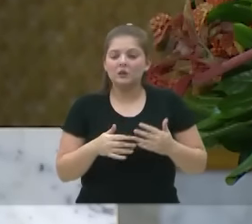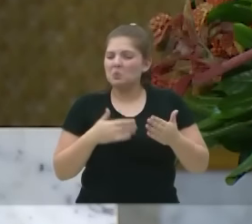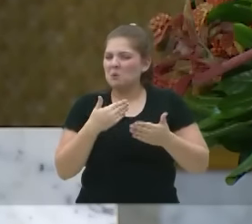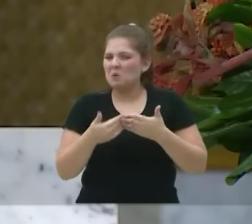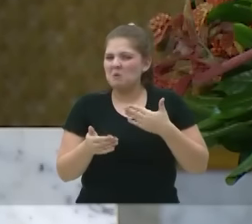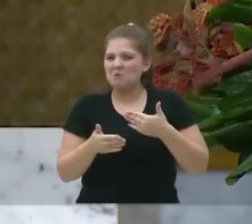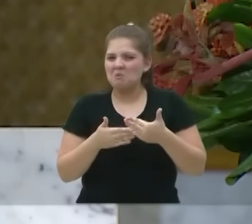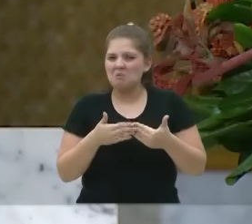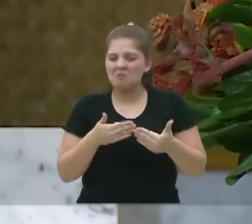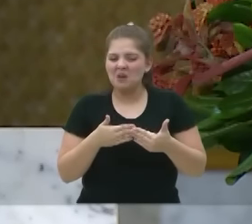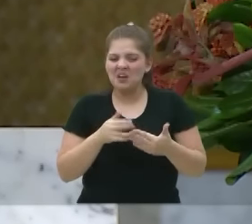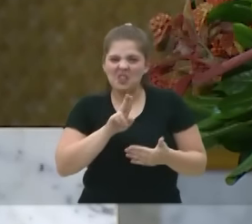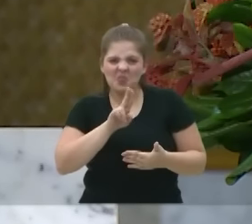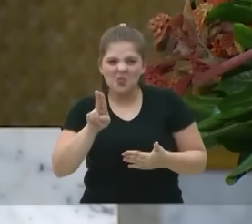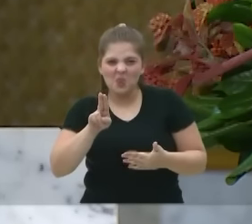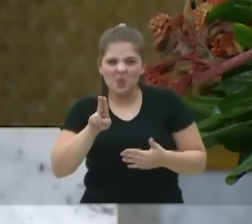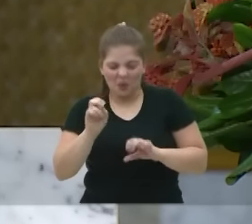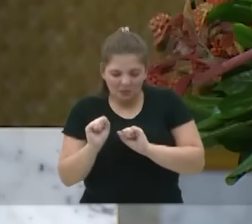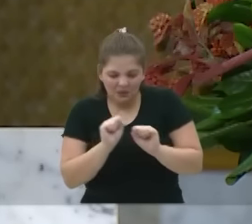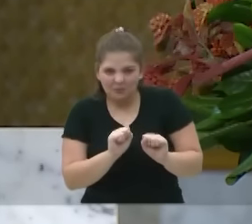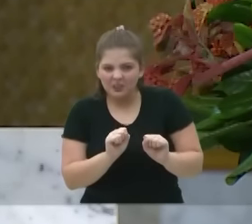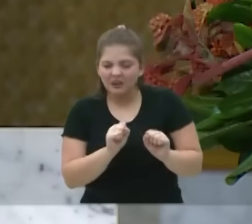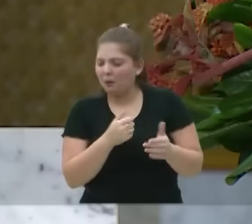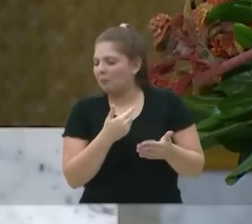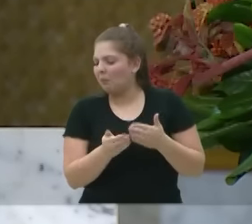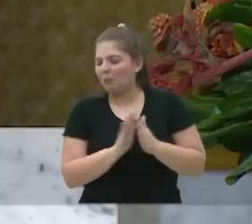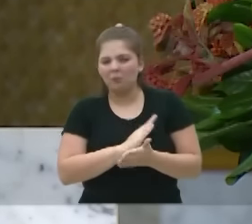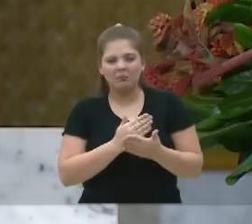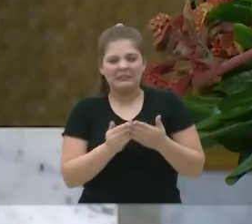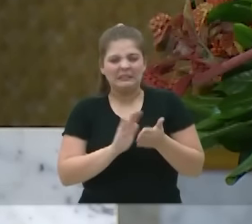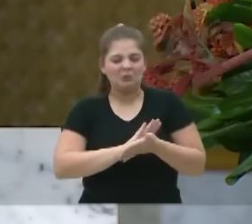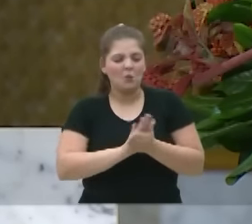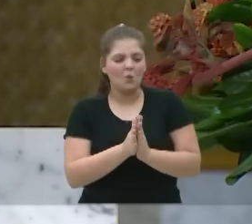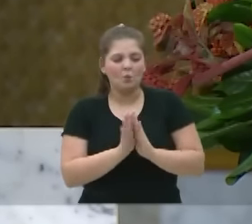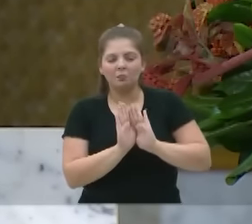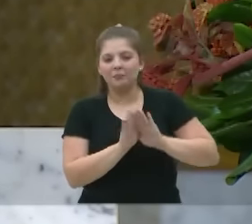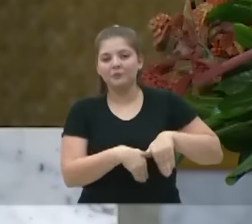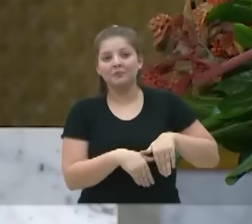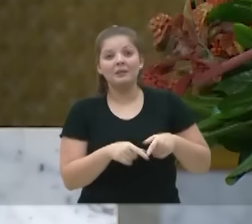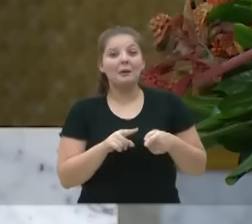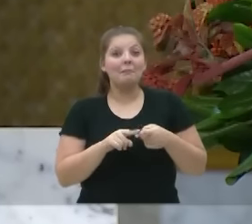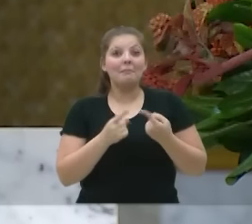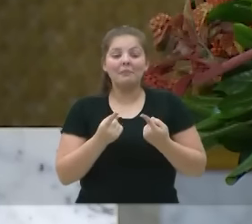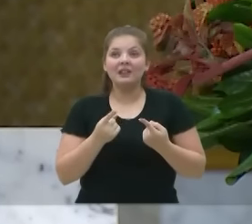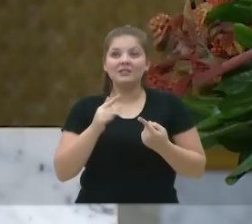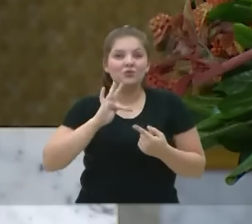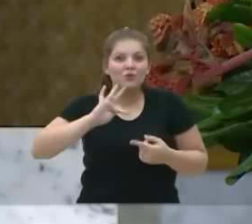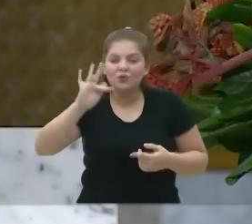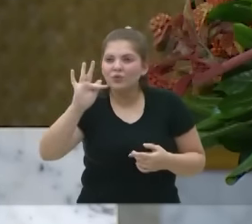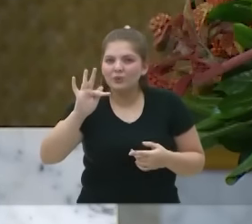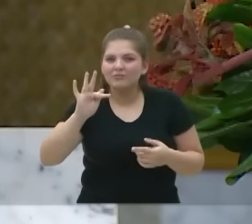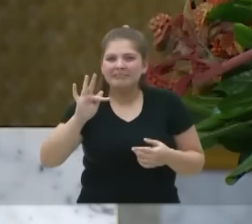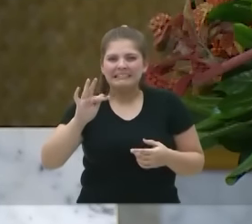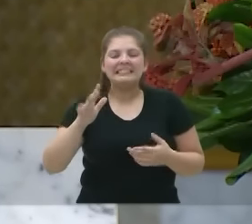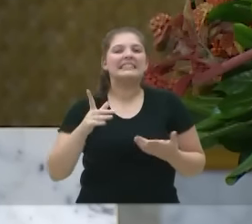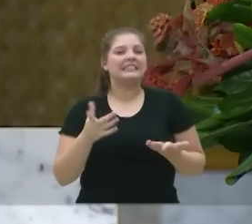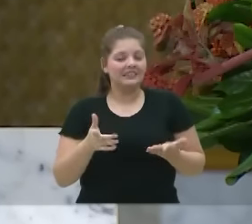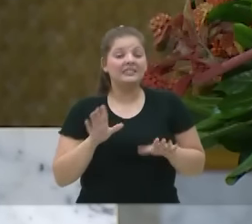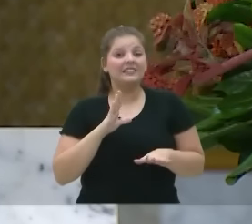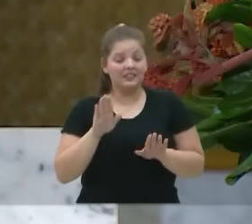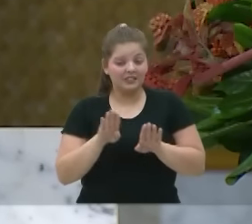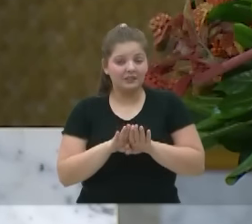qualquer título que se possa nomear, não somente neste mundo, mas ainda no mundo futuro. Sim,